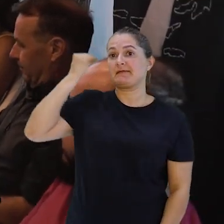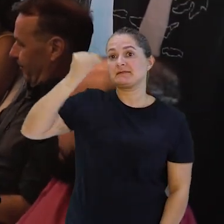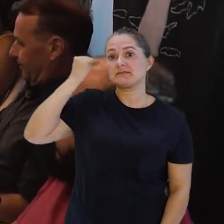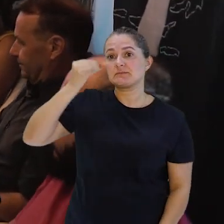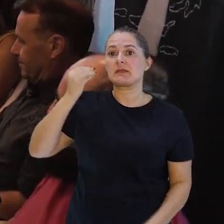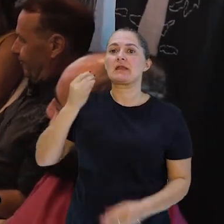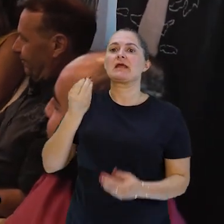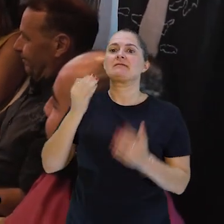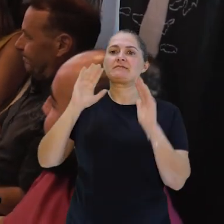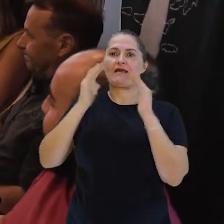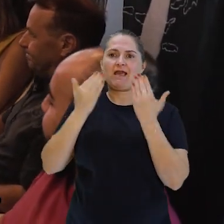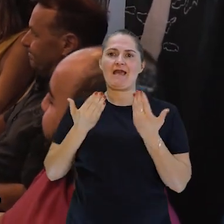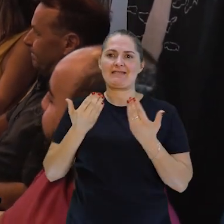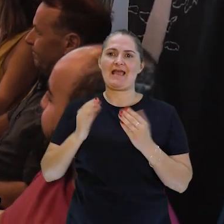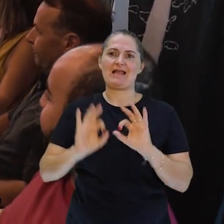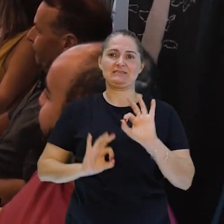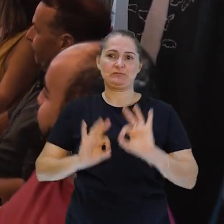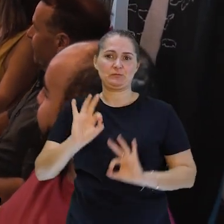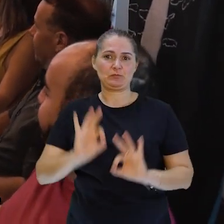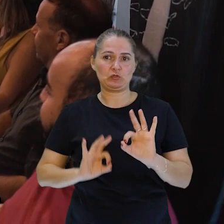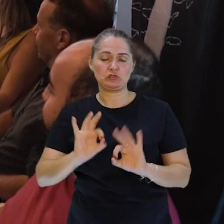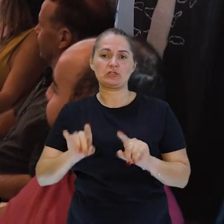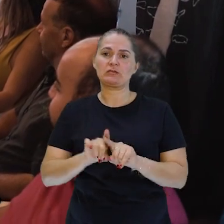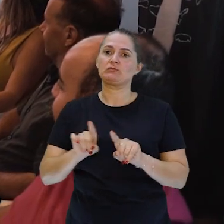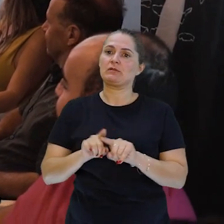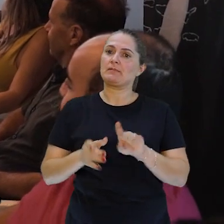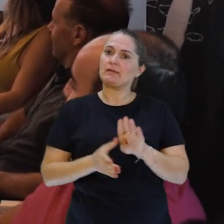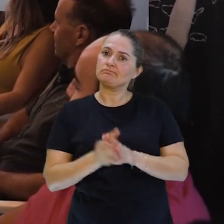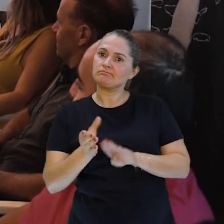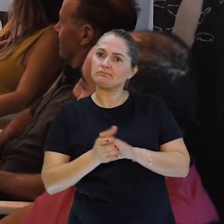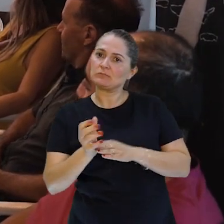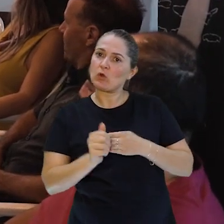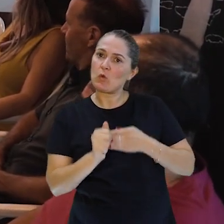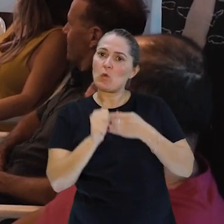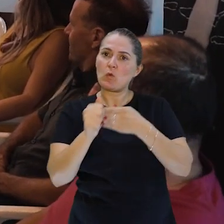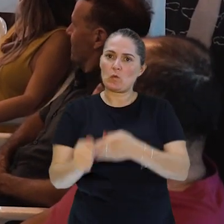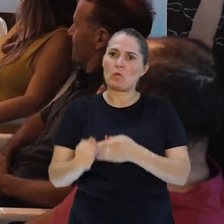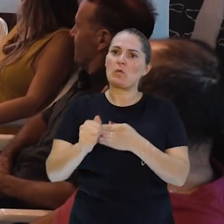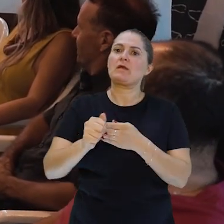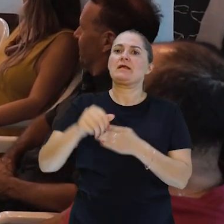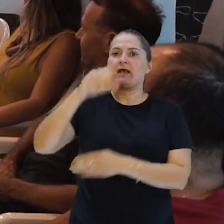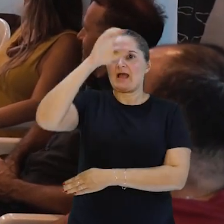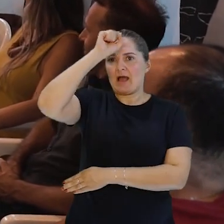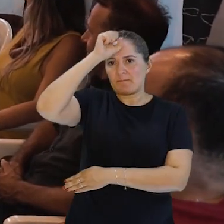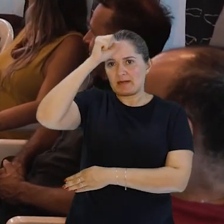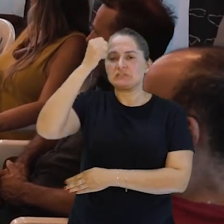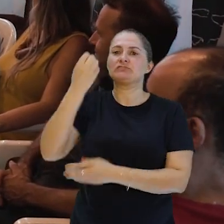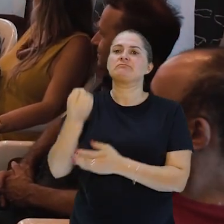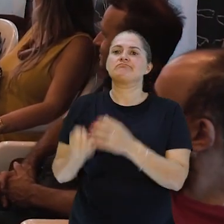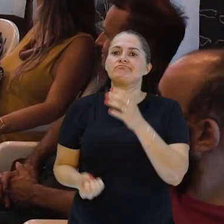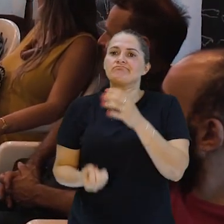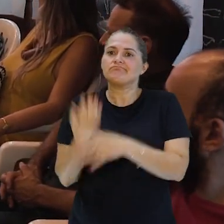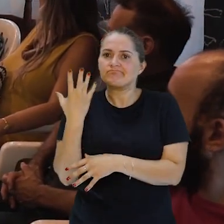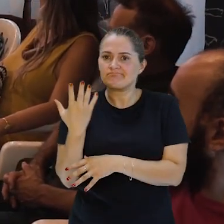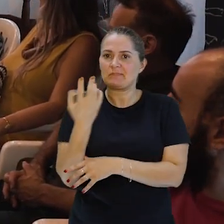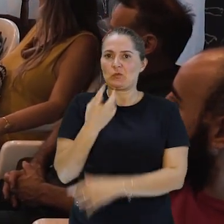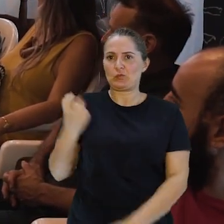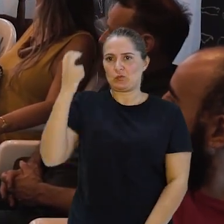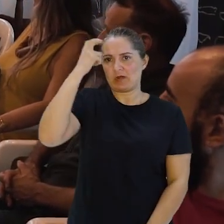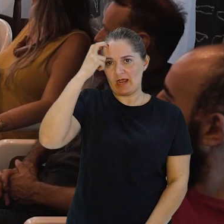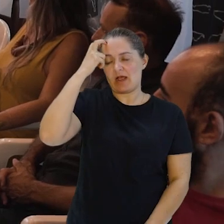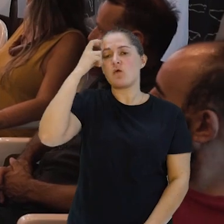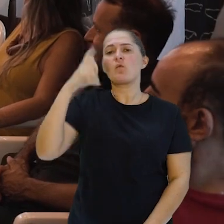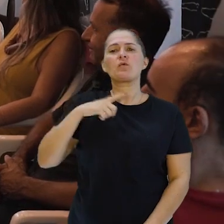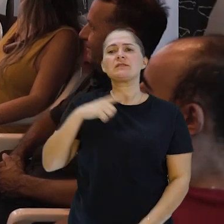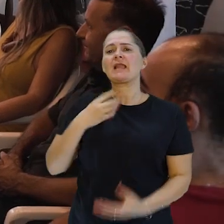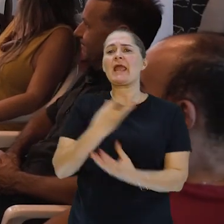na parte de análise de projetos e orientação para aprendizes de produção cultural.